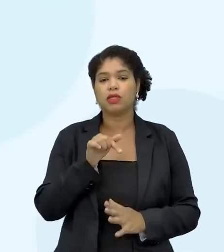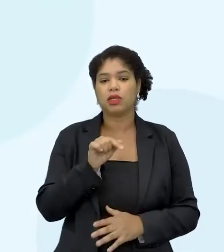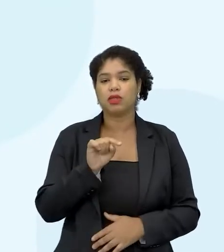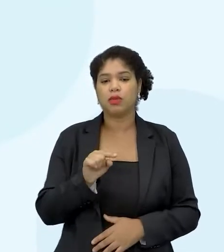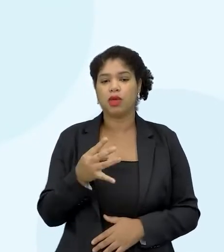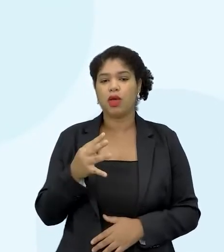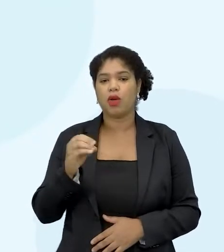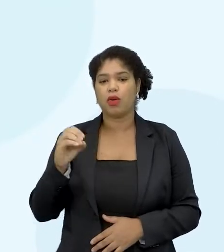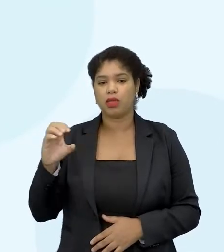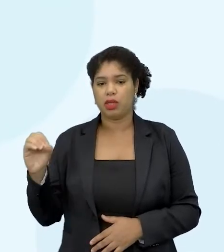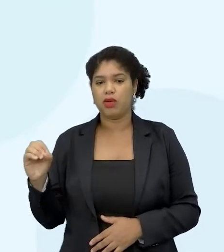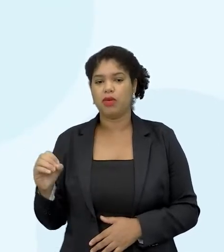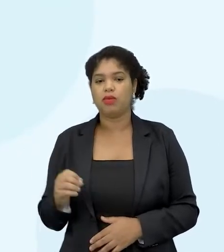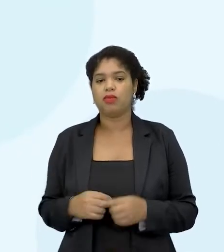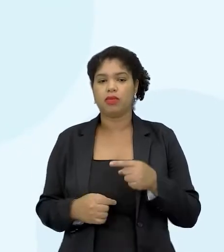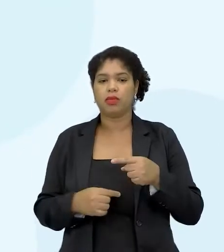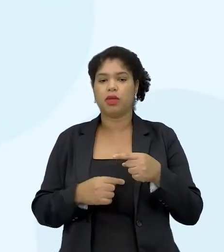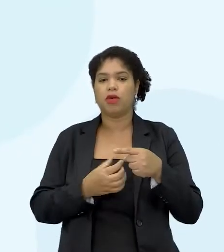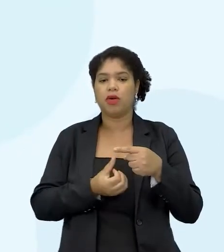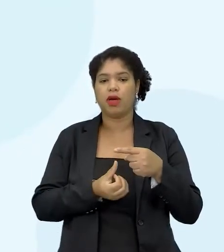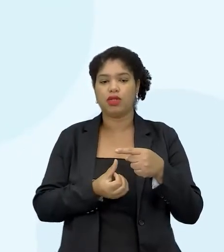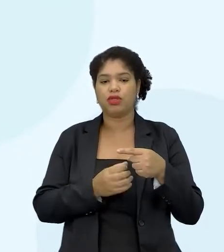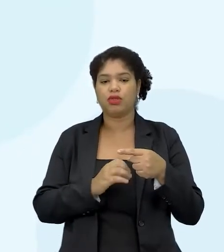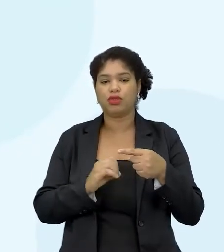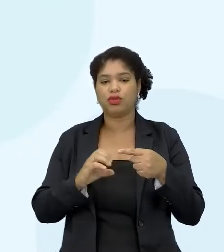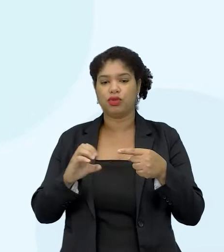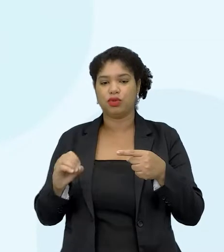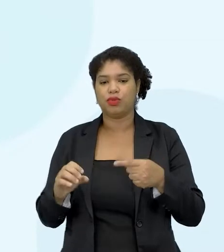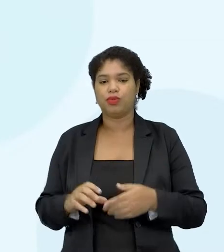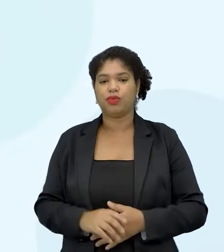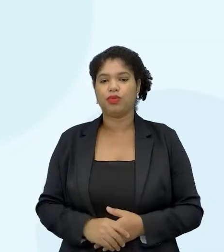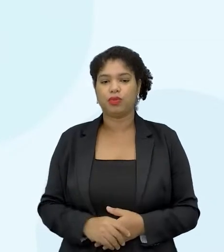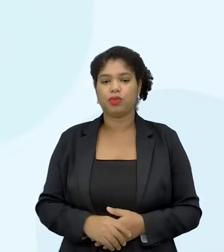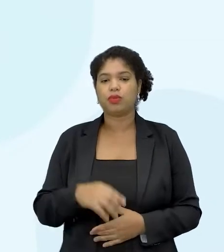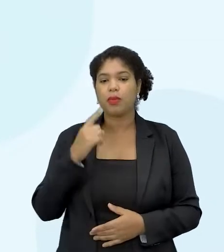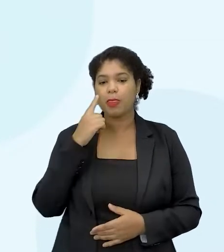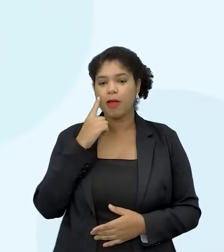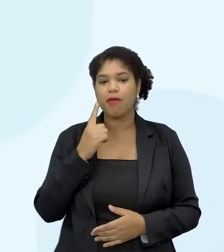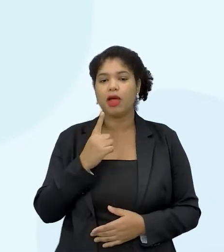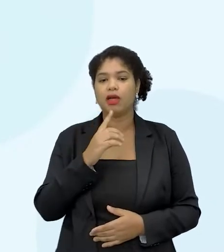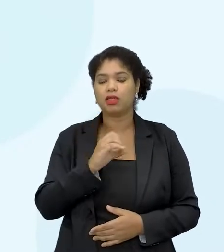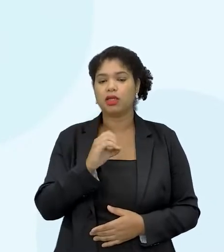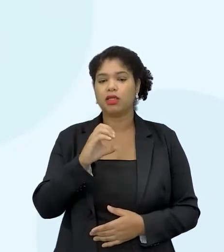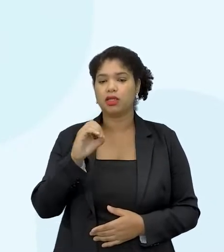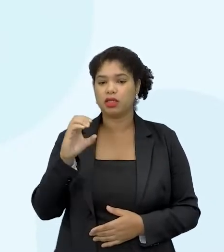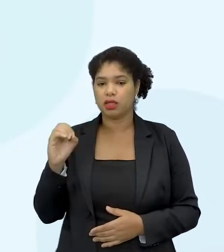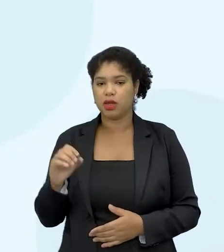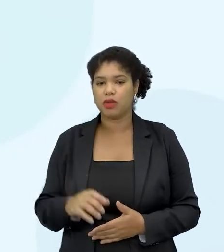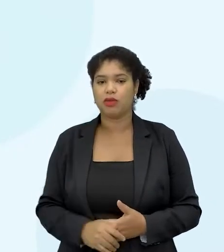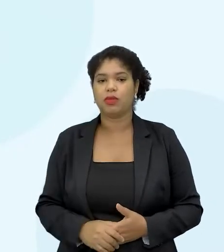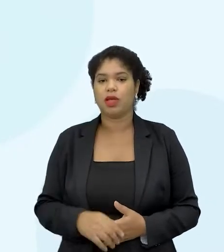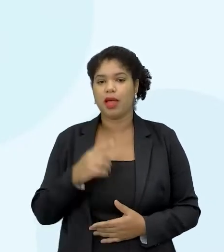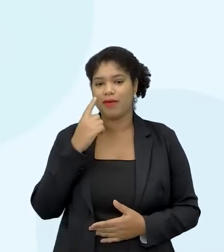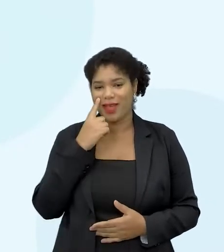7.400 se você produzir 100 camisetas. Então, lápis em cima do 100, sobe ali até